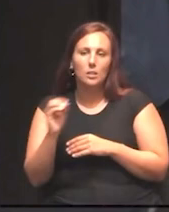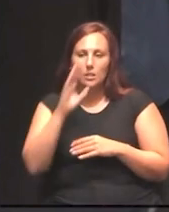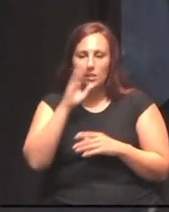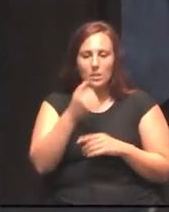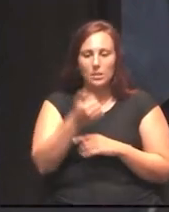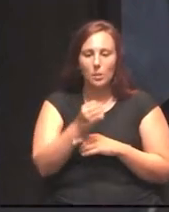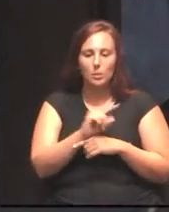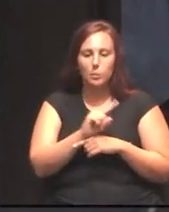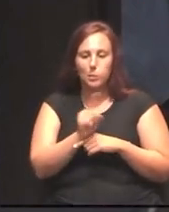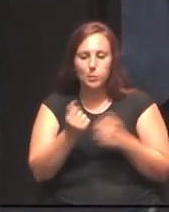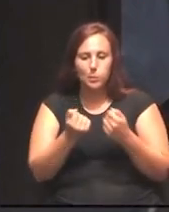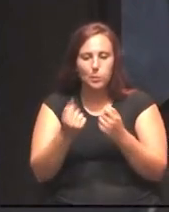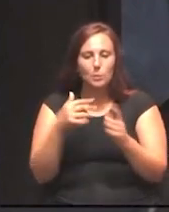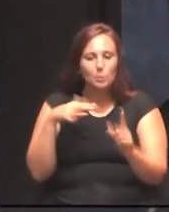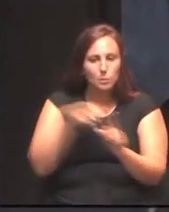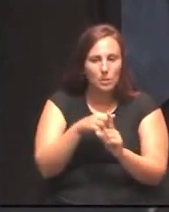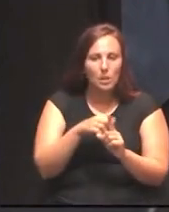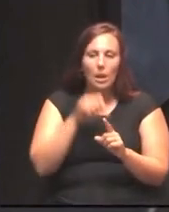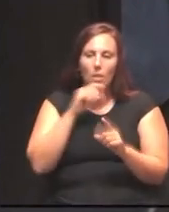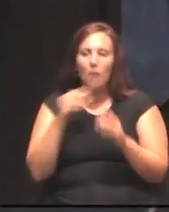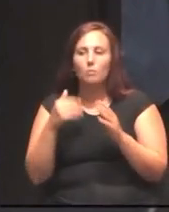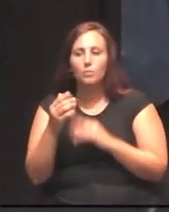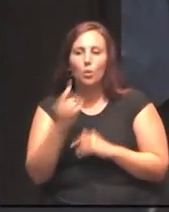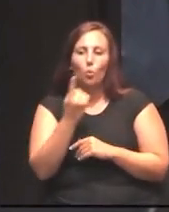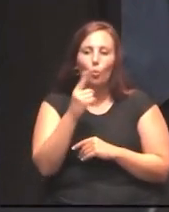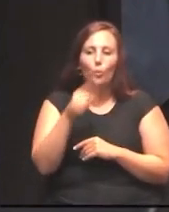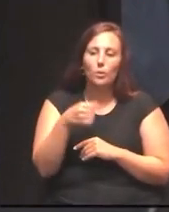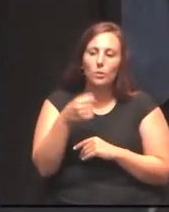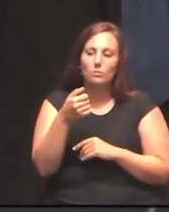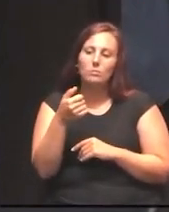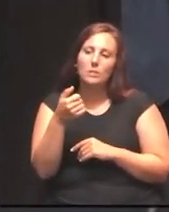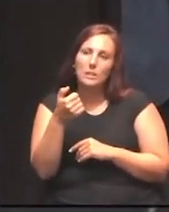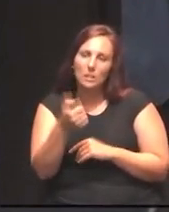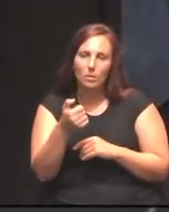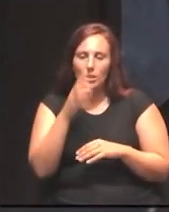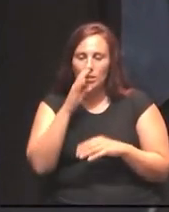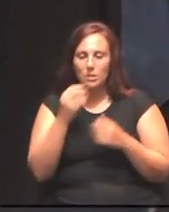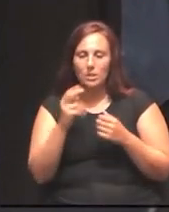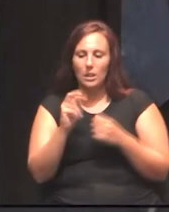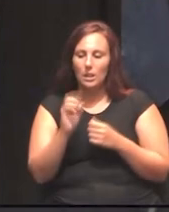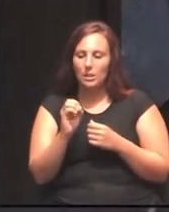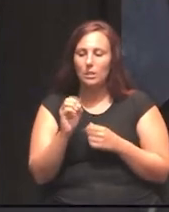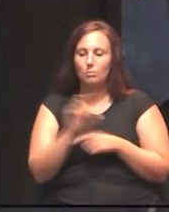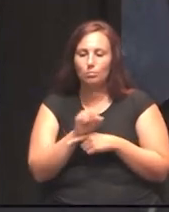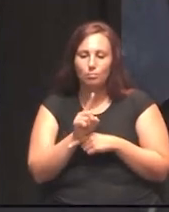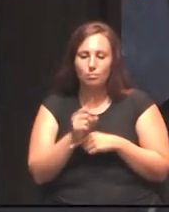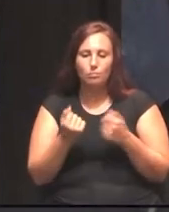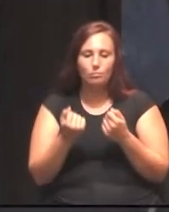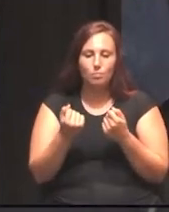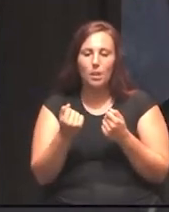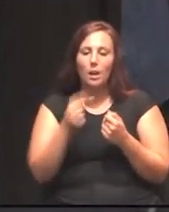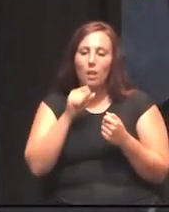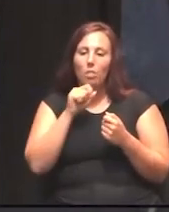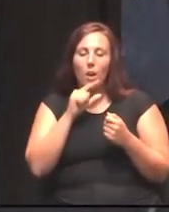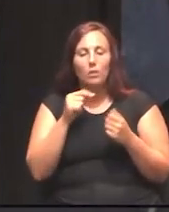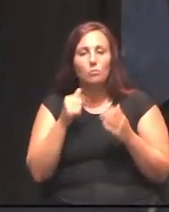50 km por hora tem chances de 1,5 em 10. Mas um atropelamento a 30 km por hora tem uma chance de sobrevivência de 9